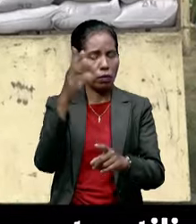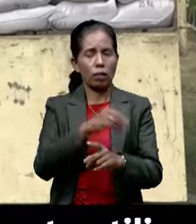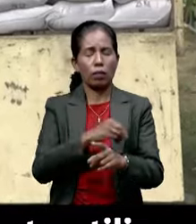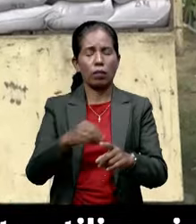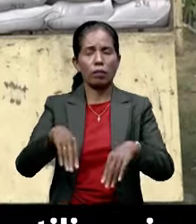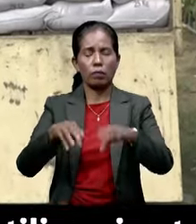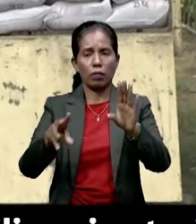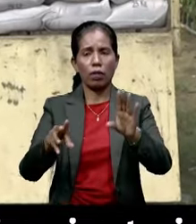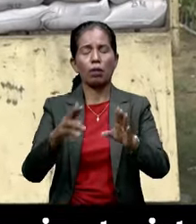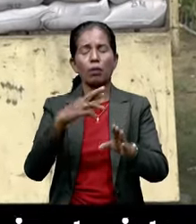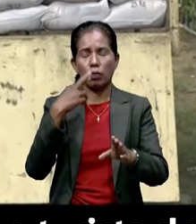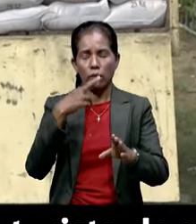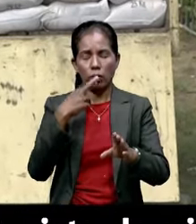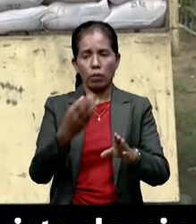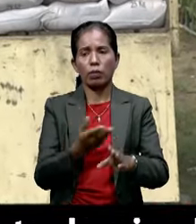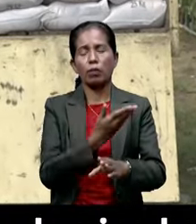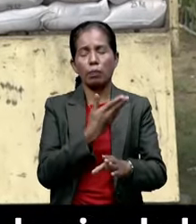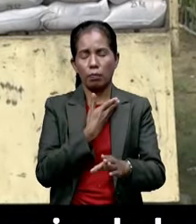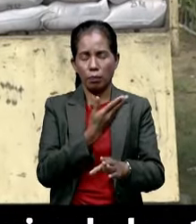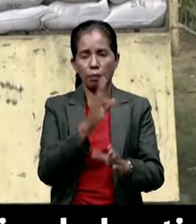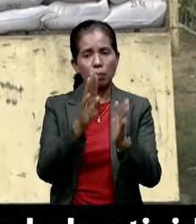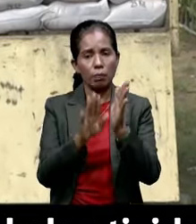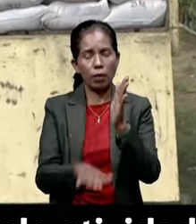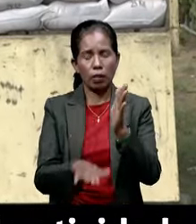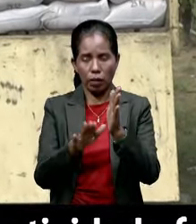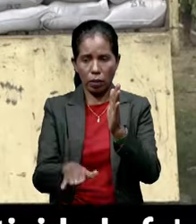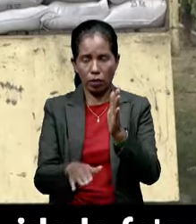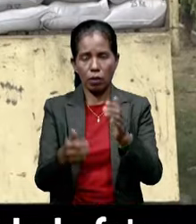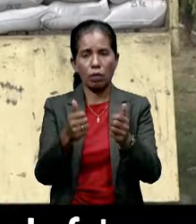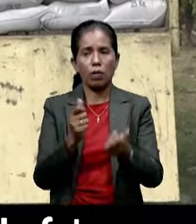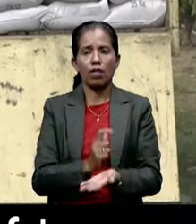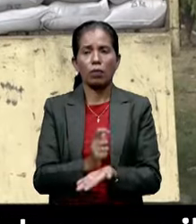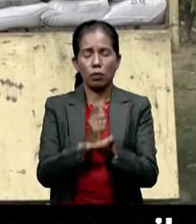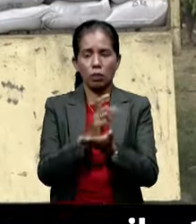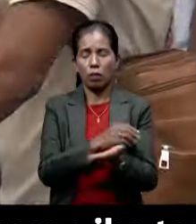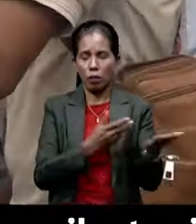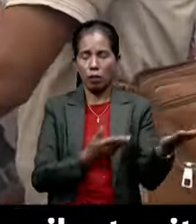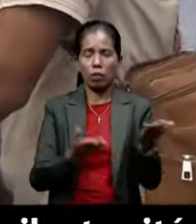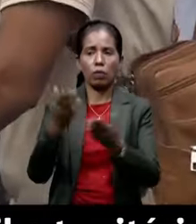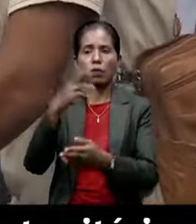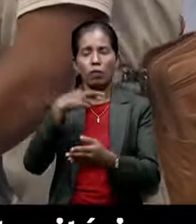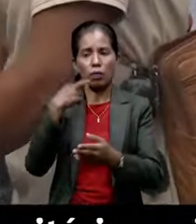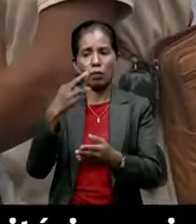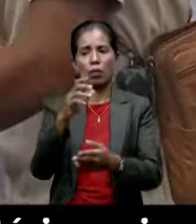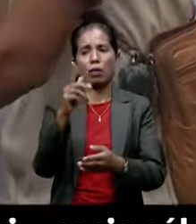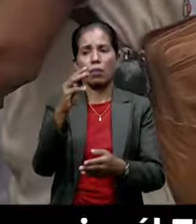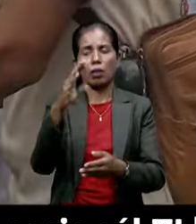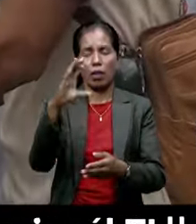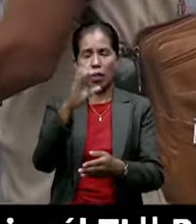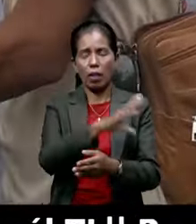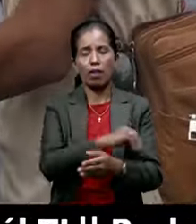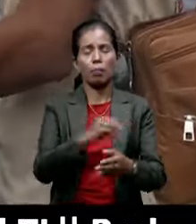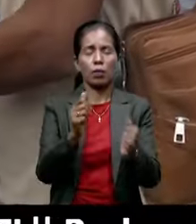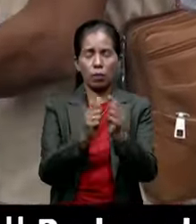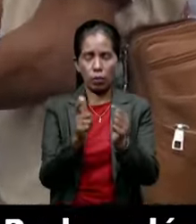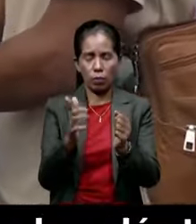Barato e a região administrativa especial Ecosiambeno, ou administrativa Atauro, ou de Lorifós, ou Marra Caimcai, quilogramo Ronaldo Recin Lima, ou